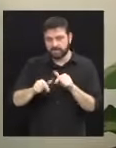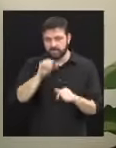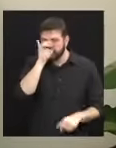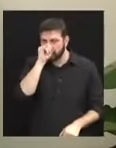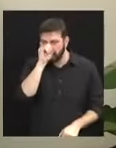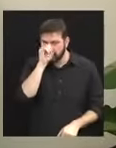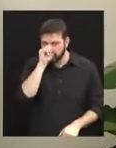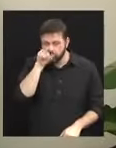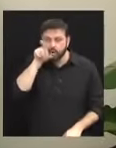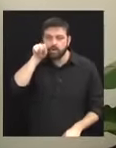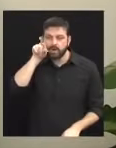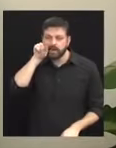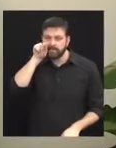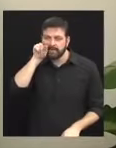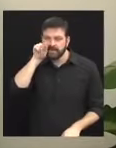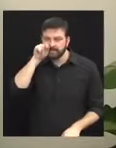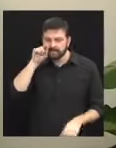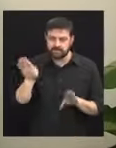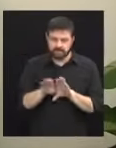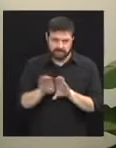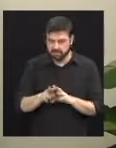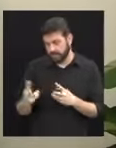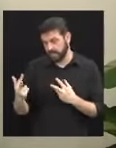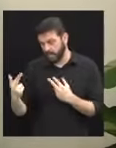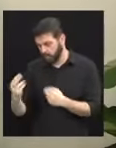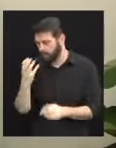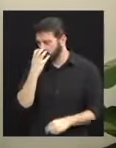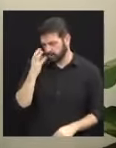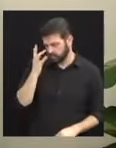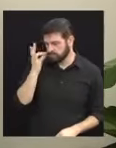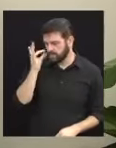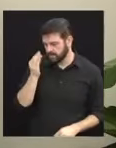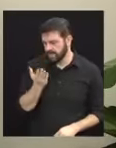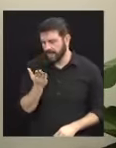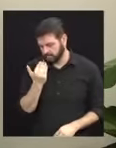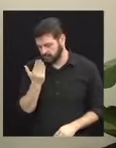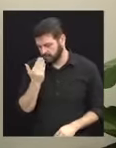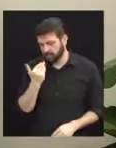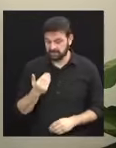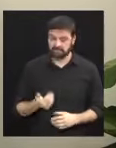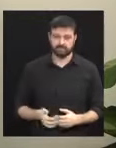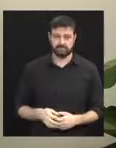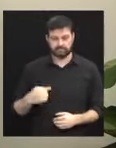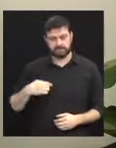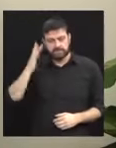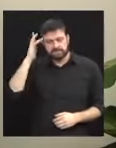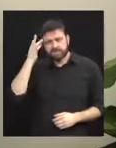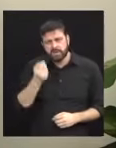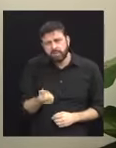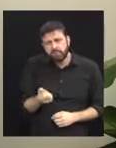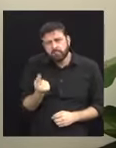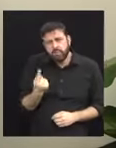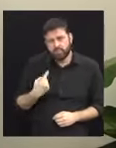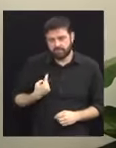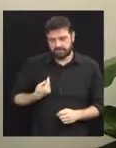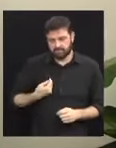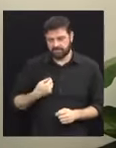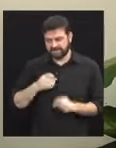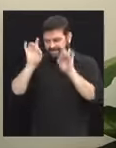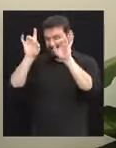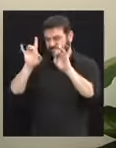né? Mas também são monogástricos como cães e gatos. Eu sei um pouco, mas eu não sei muito